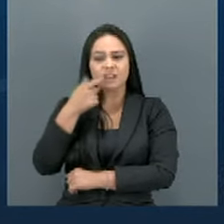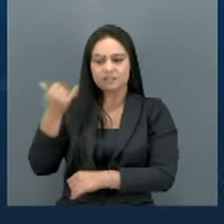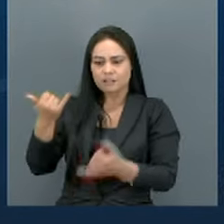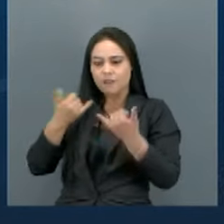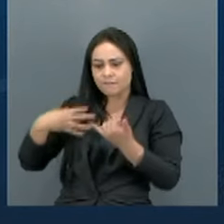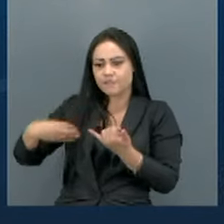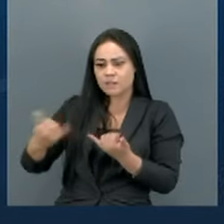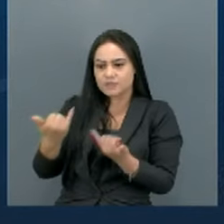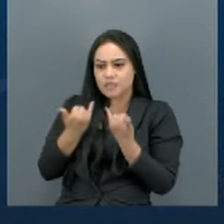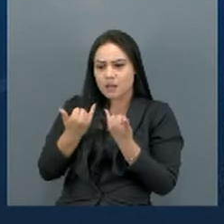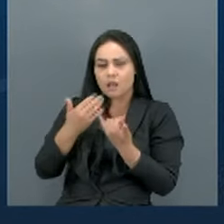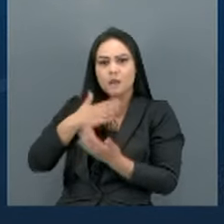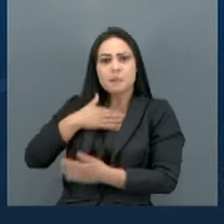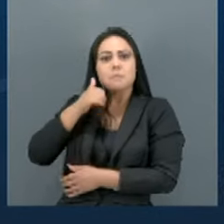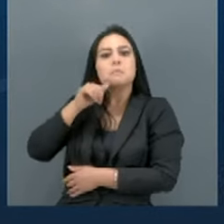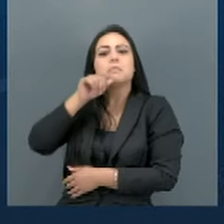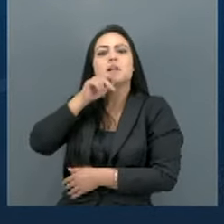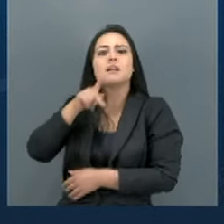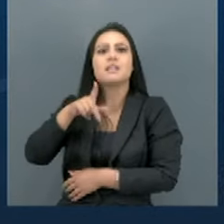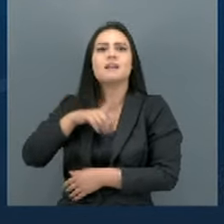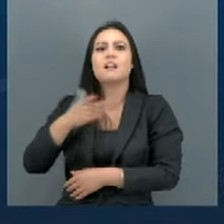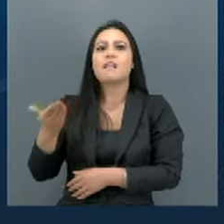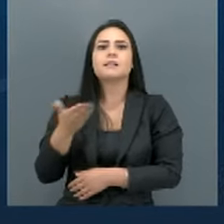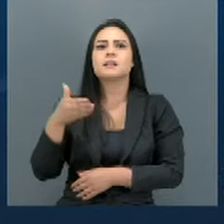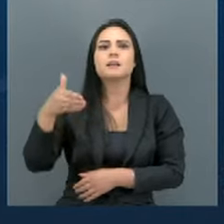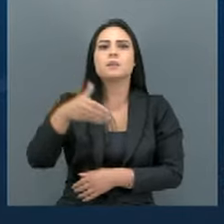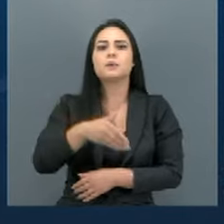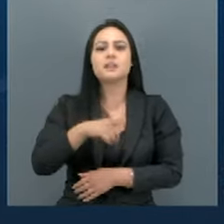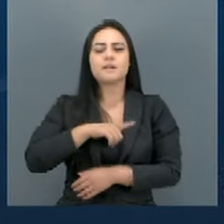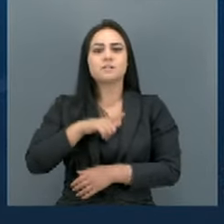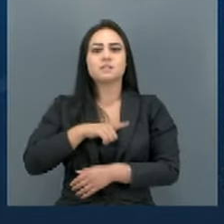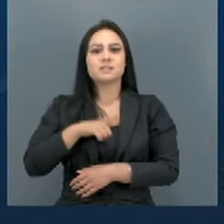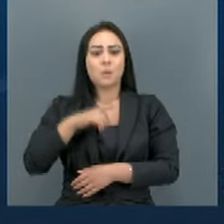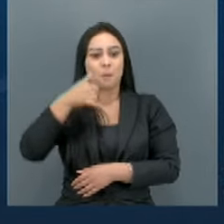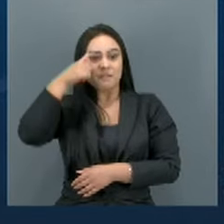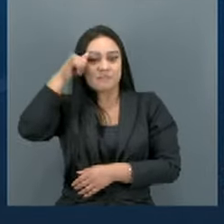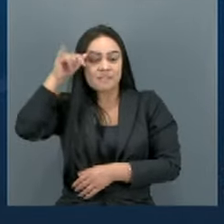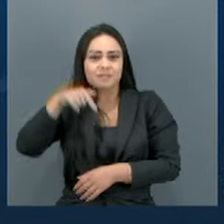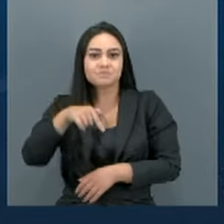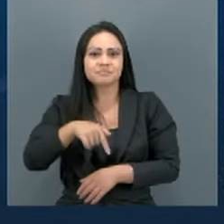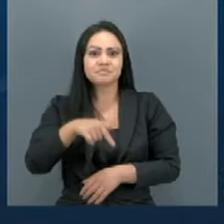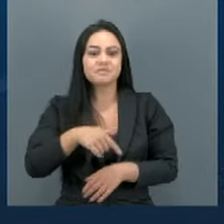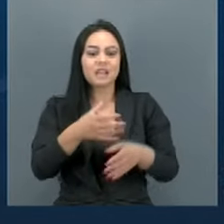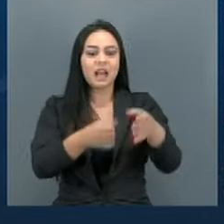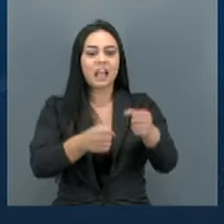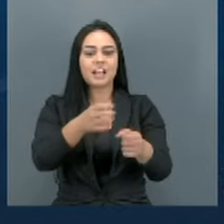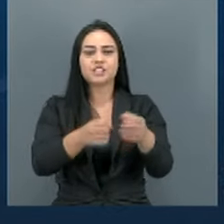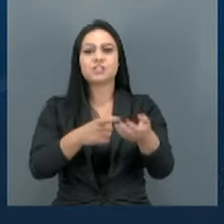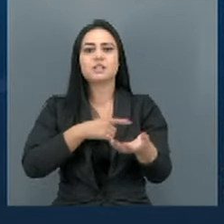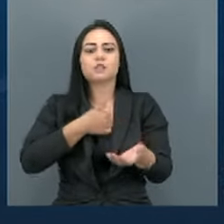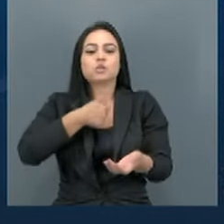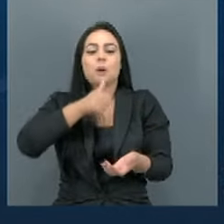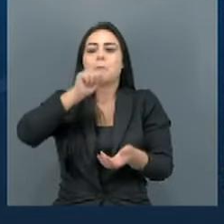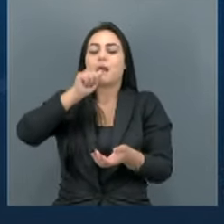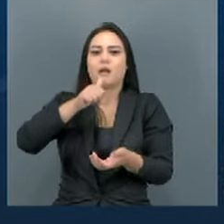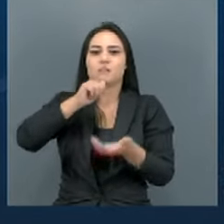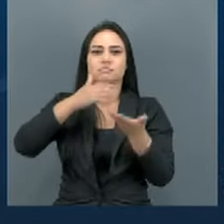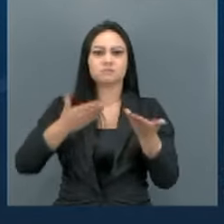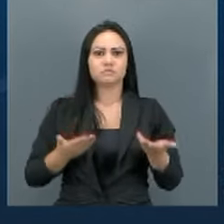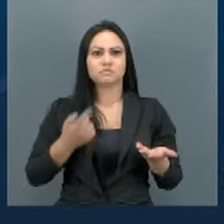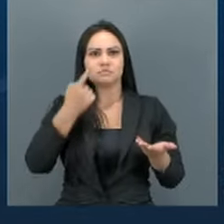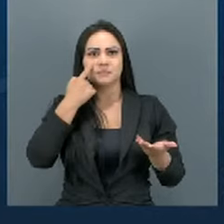queria ir para a escola, eu queria ter uma vaca para me tomar leite, porque esse é o direito que vocês das ONG,